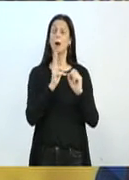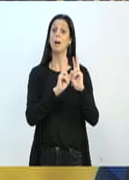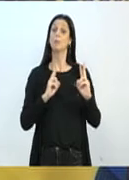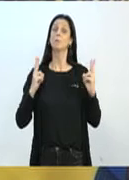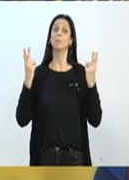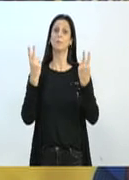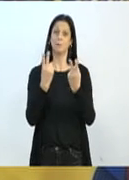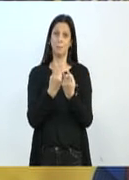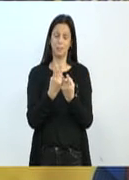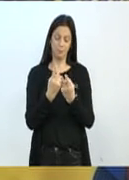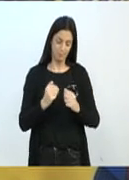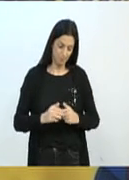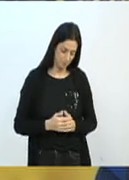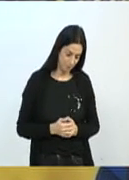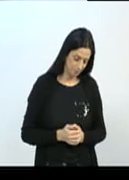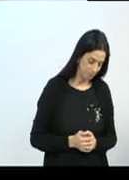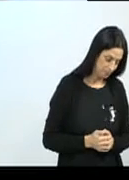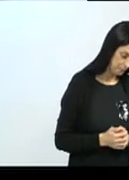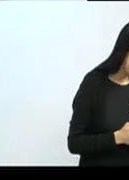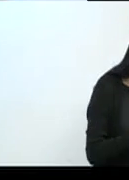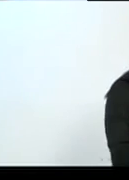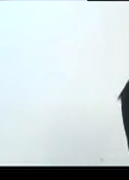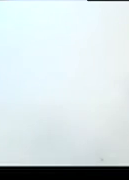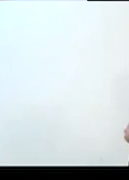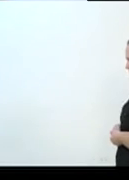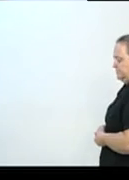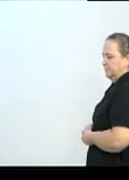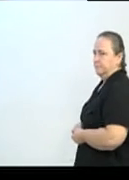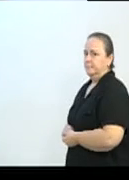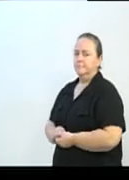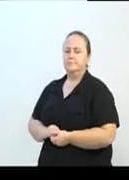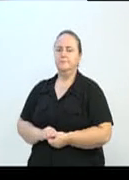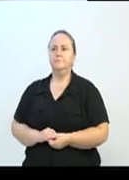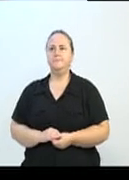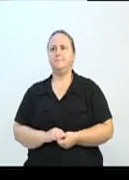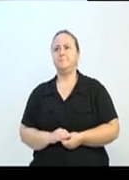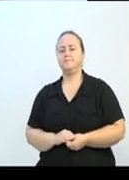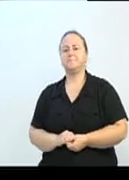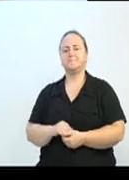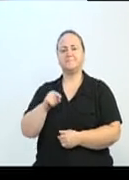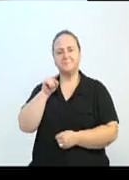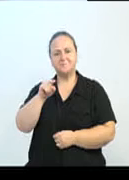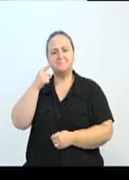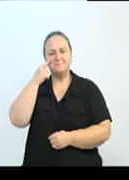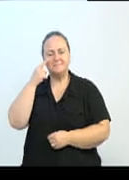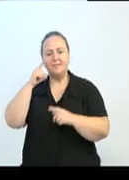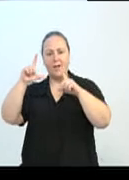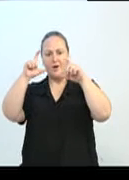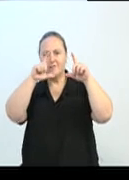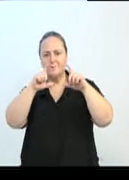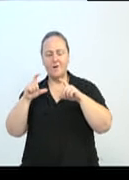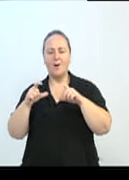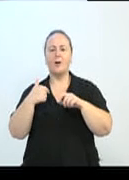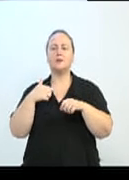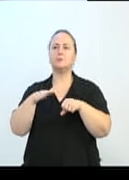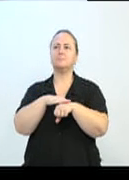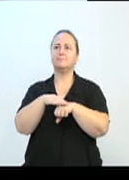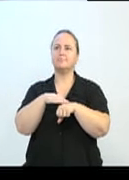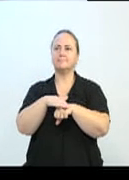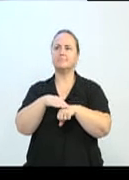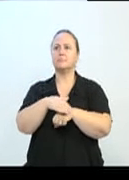ouvir solicitações e aqui tem as fotos na área do registro onde eu conversei ó que o Seu Jorge o morador